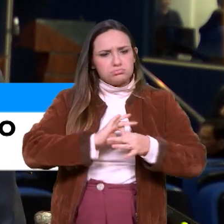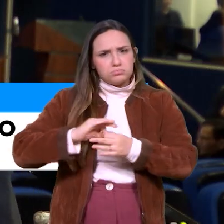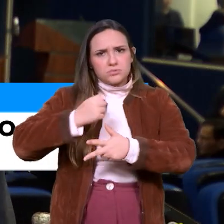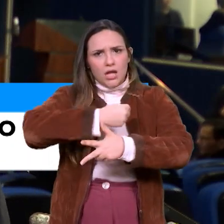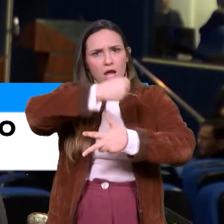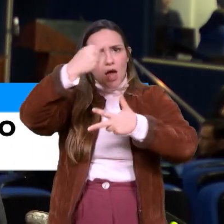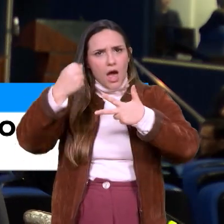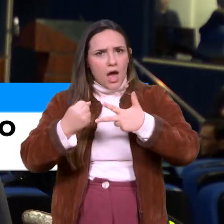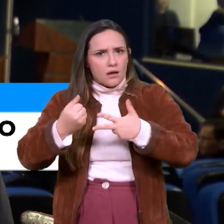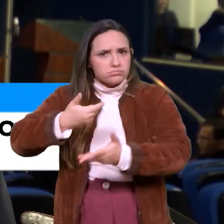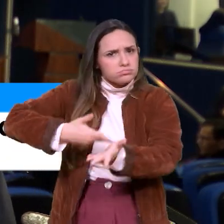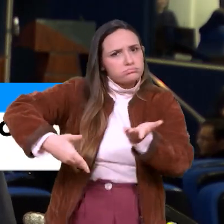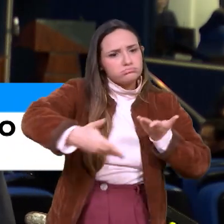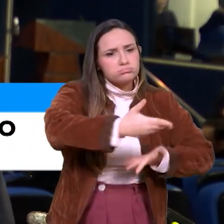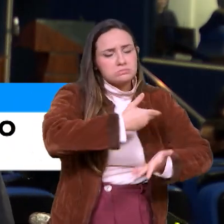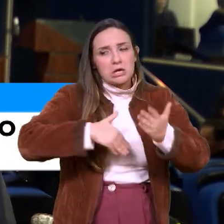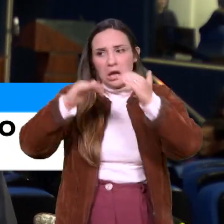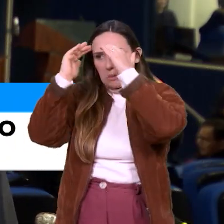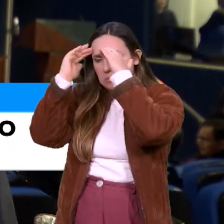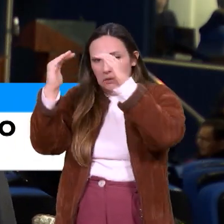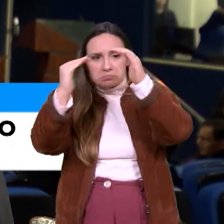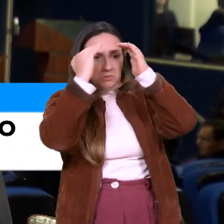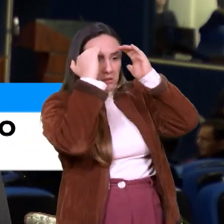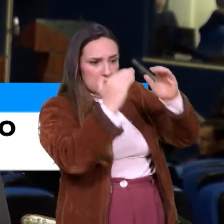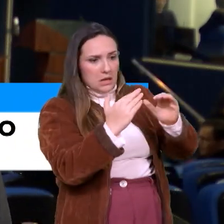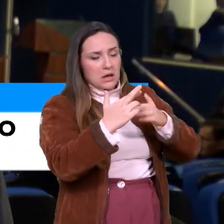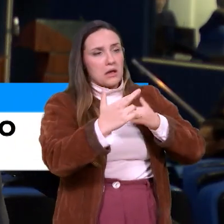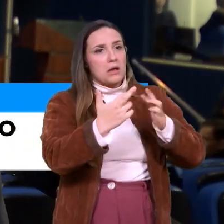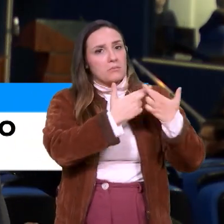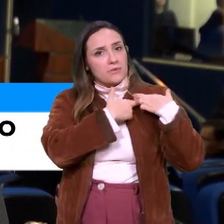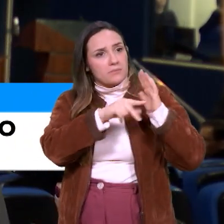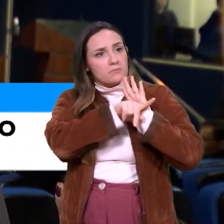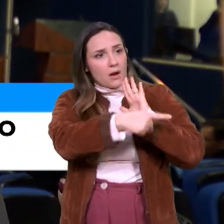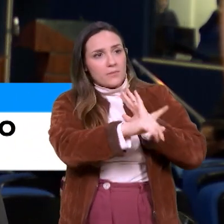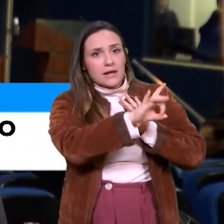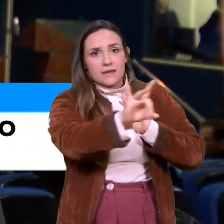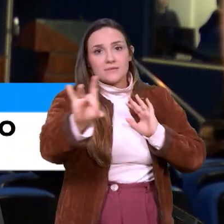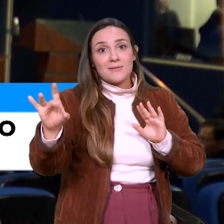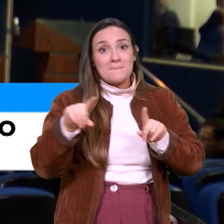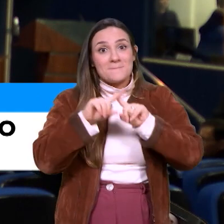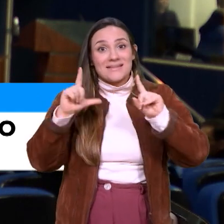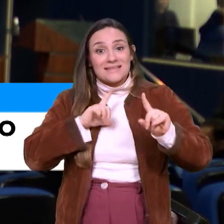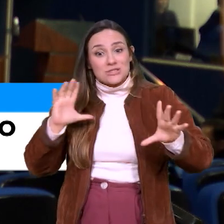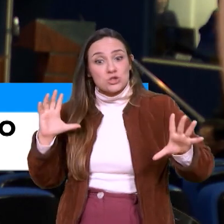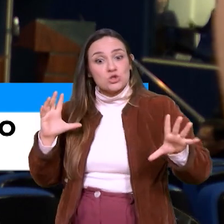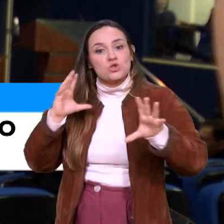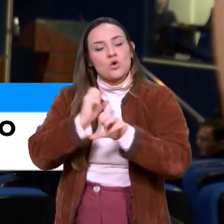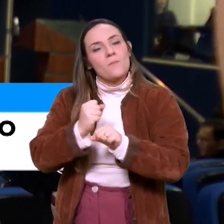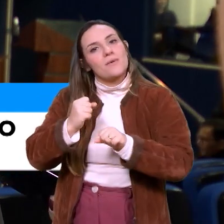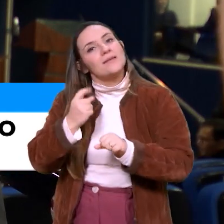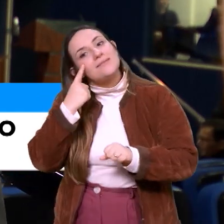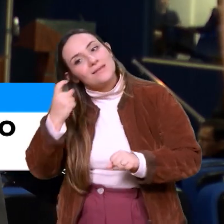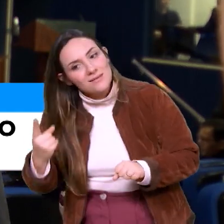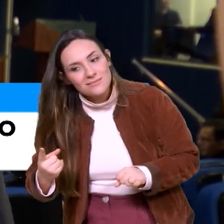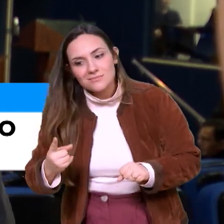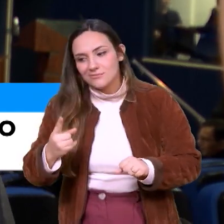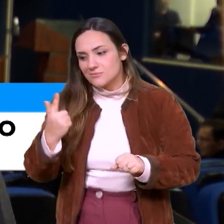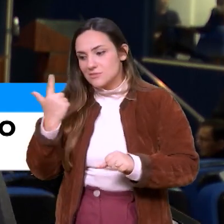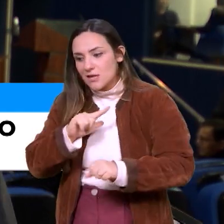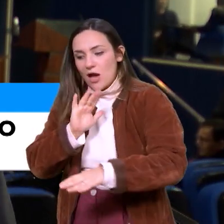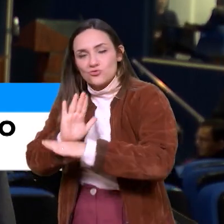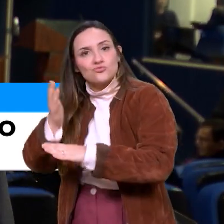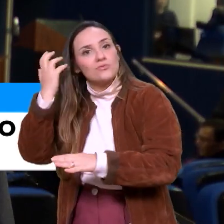nós, respeitando a responsabilidade e o papel de cada um, nós colaborarmos e contribuirmos com a somatória de